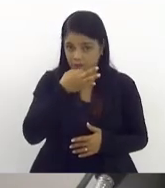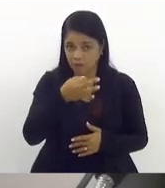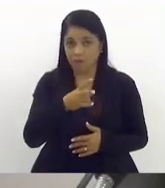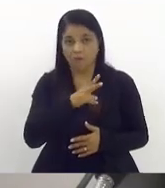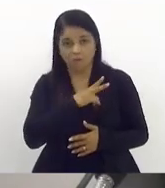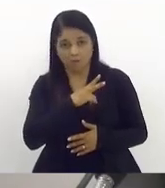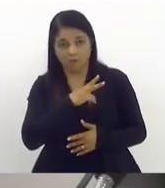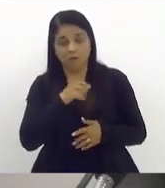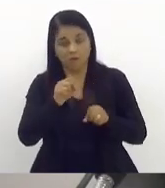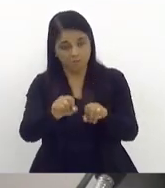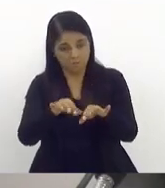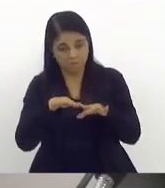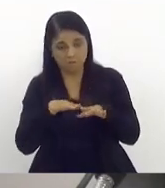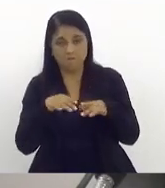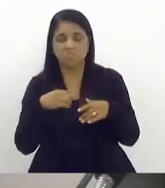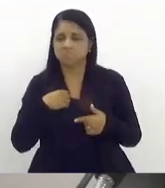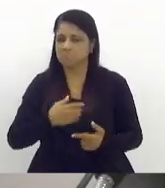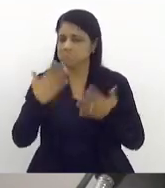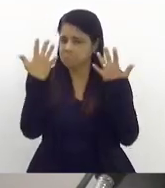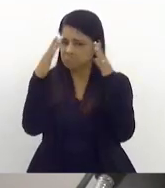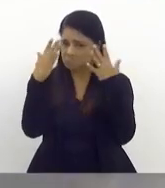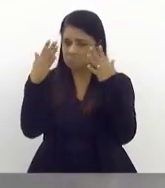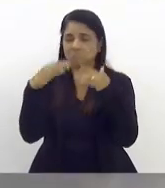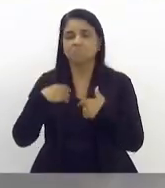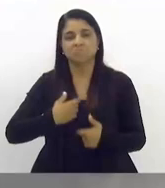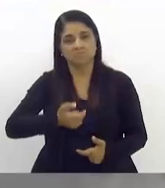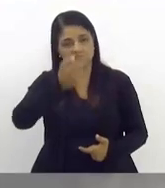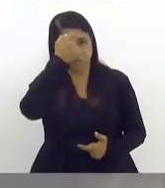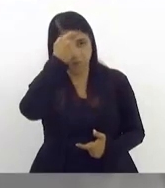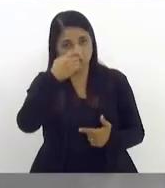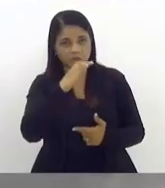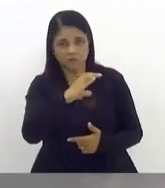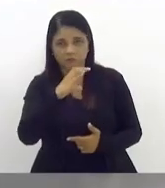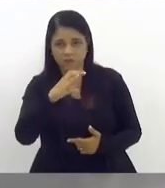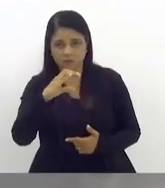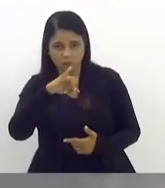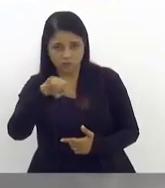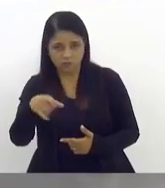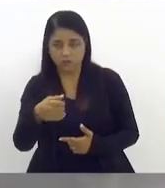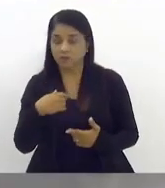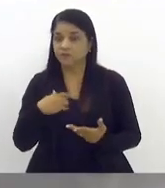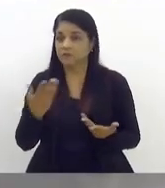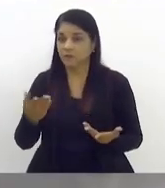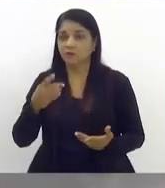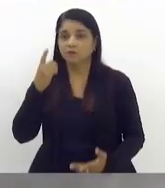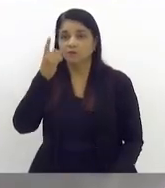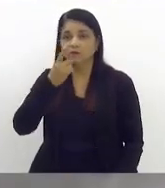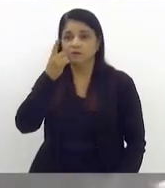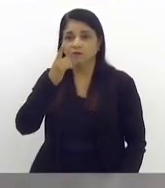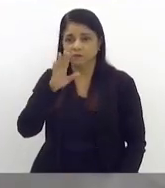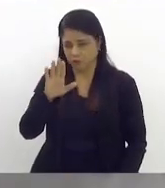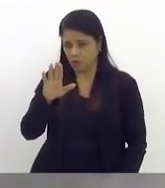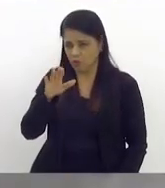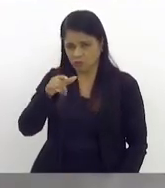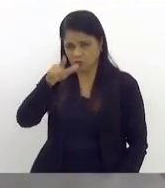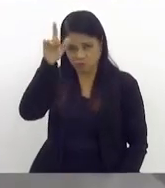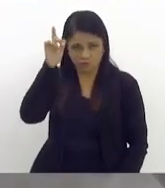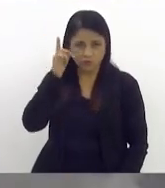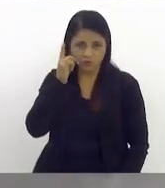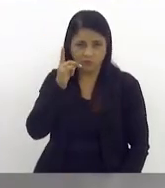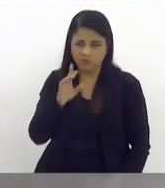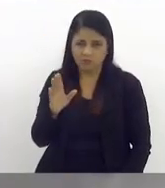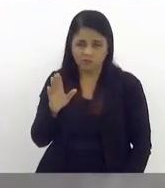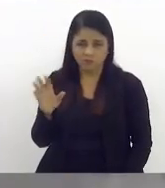isso para plenário. Parabéns aí pela maturidade da CCJ. Presidente, só muito rapidamente... Não, só um comentário para